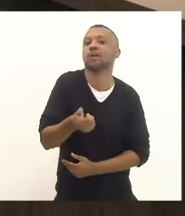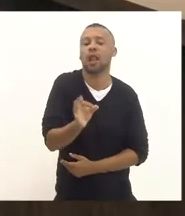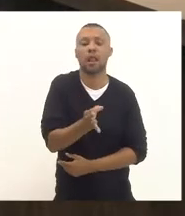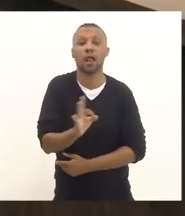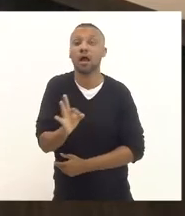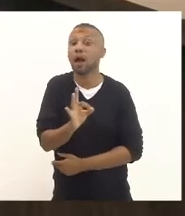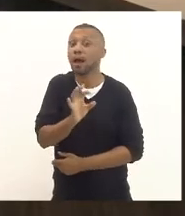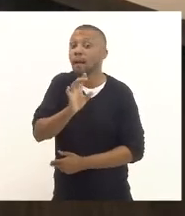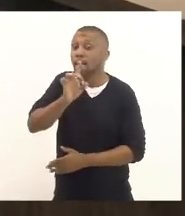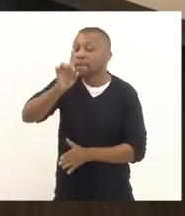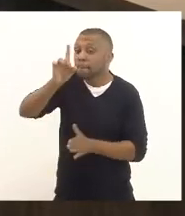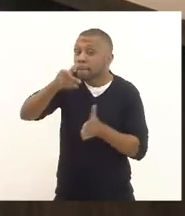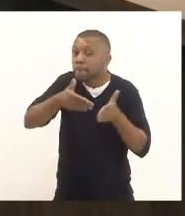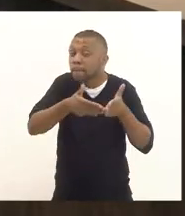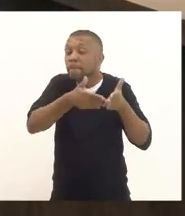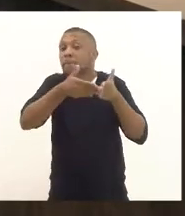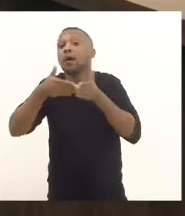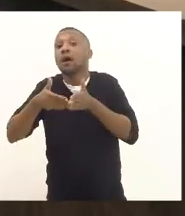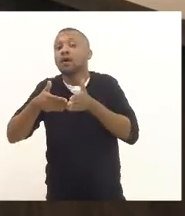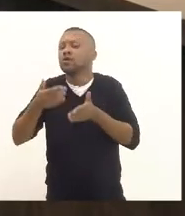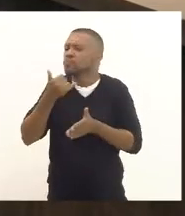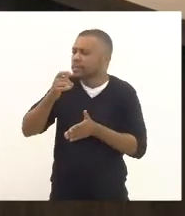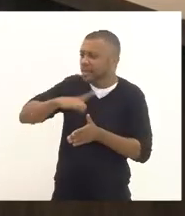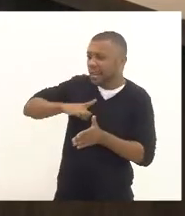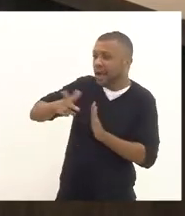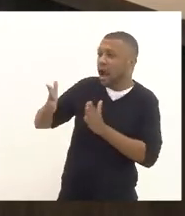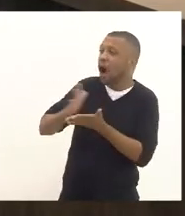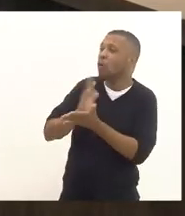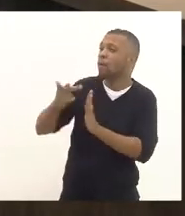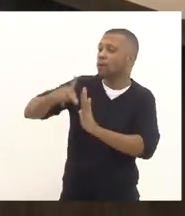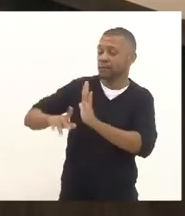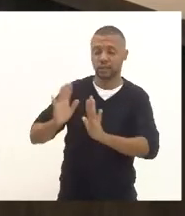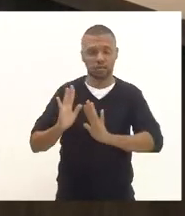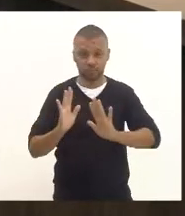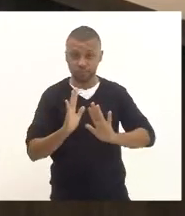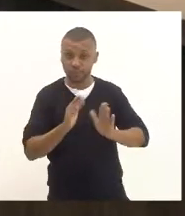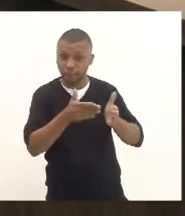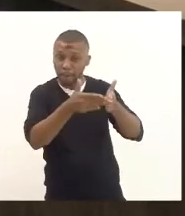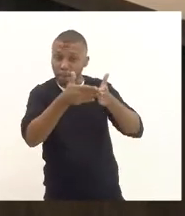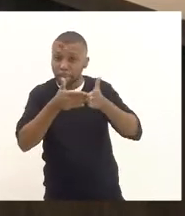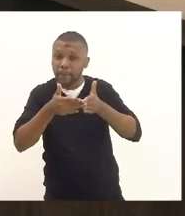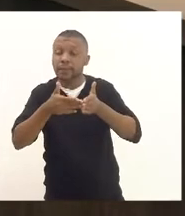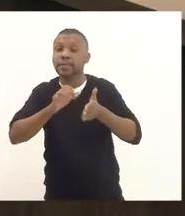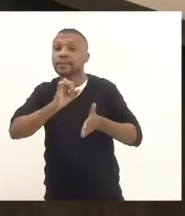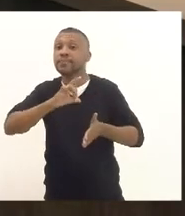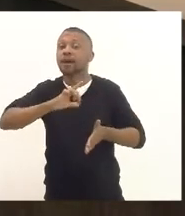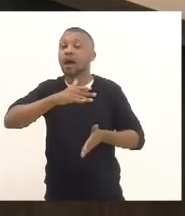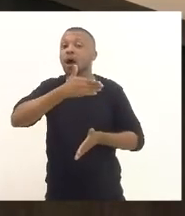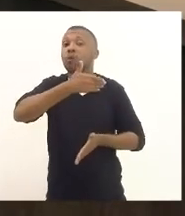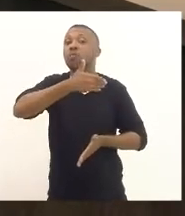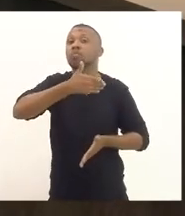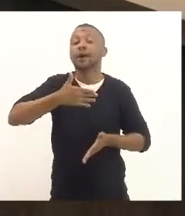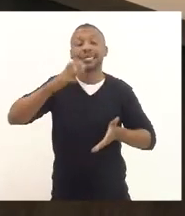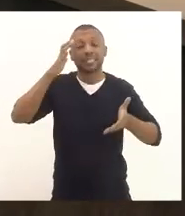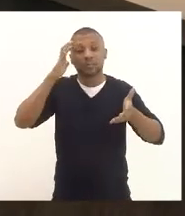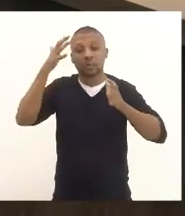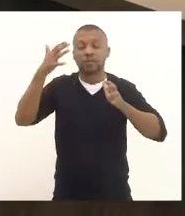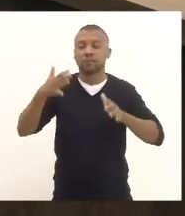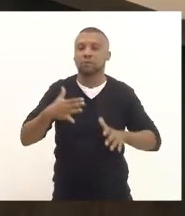exceto exceto se o presidente e estado de emergência